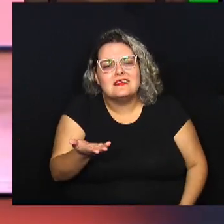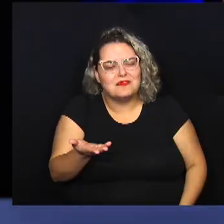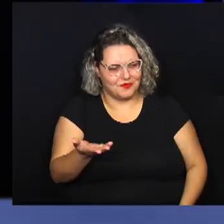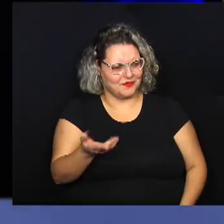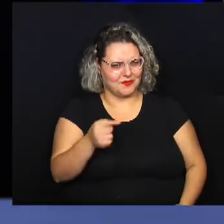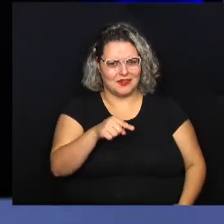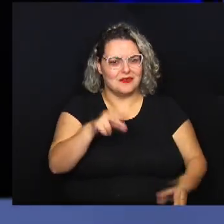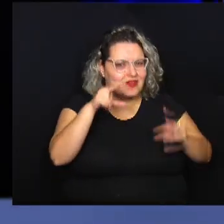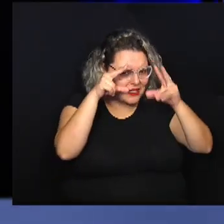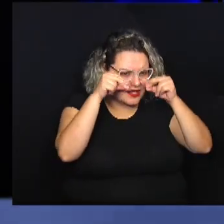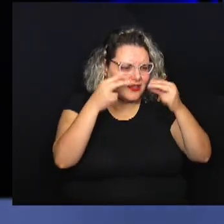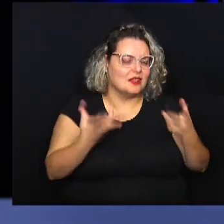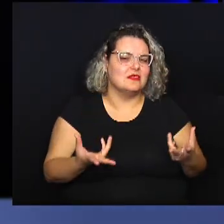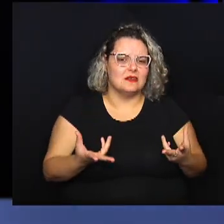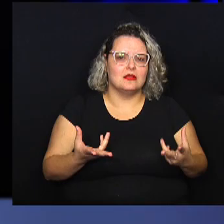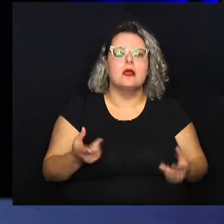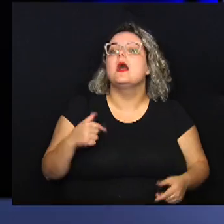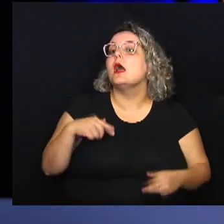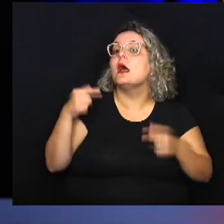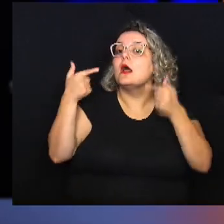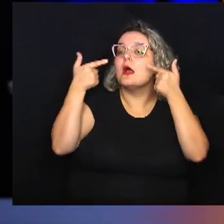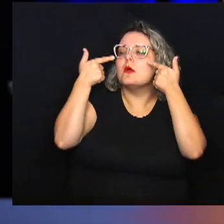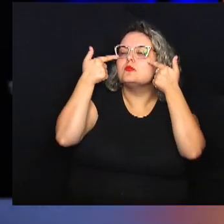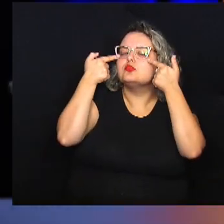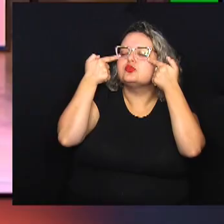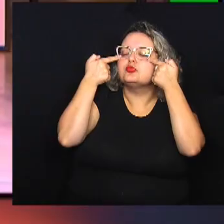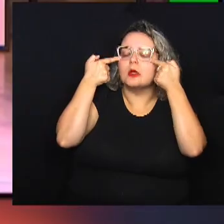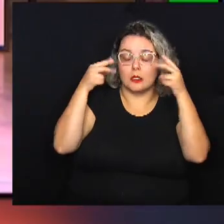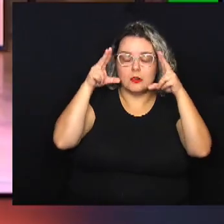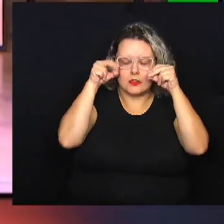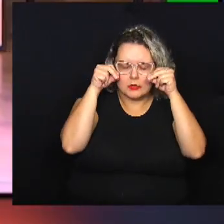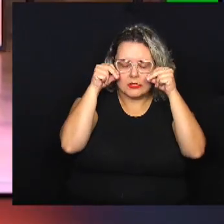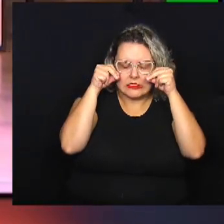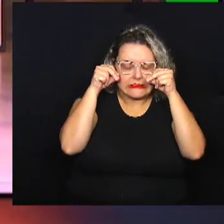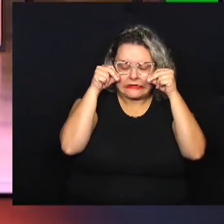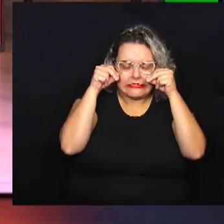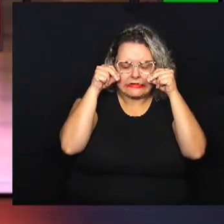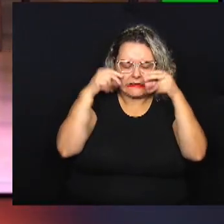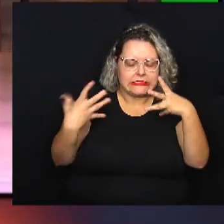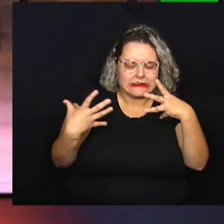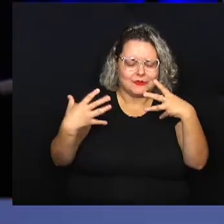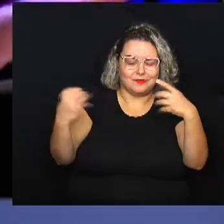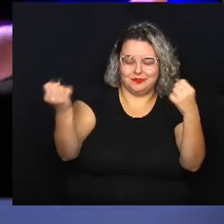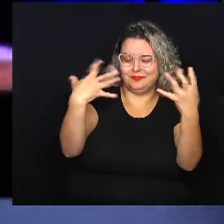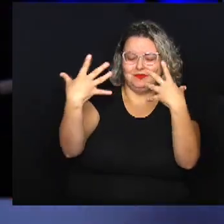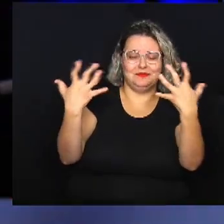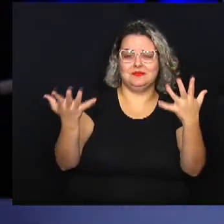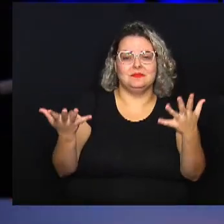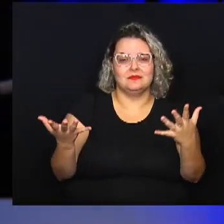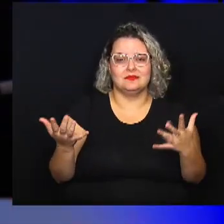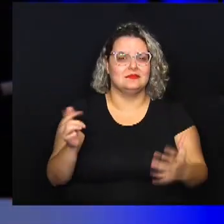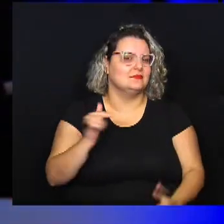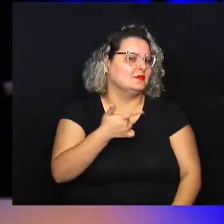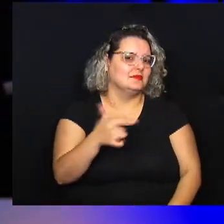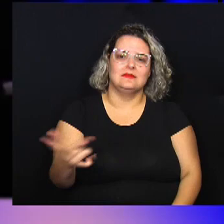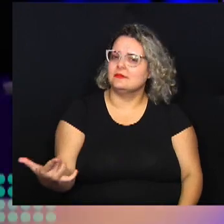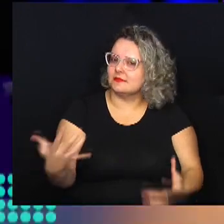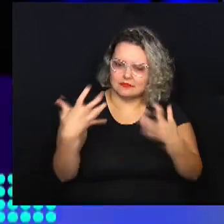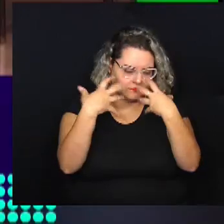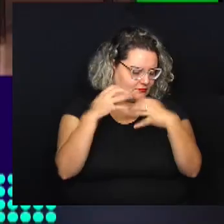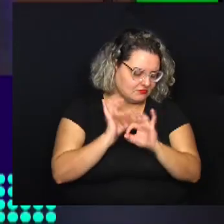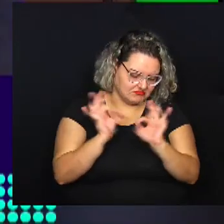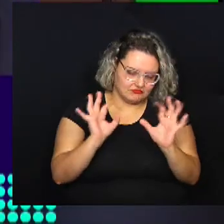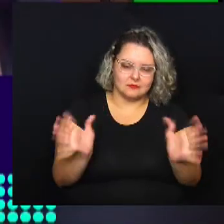olhos estão fechados? Eu botei o botox aqui, ele travou fechado, eu era sensível à luz? Não tenho mais